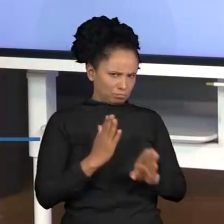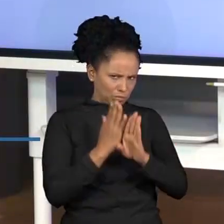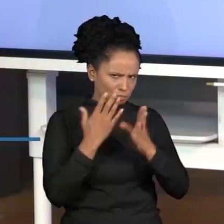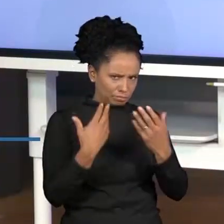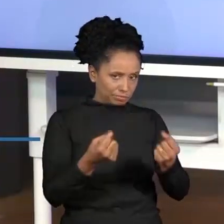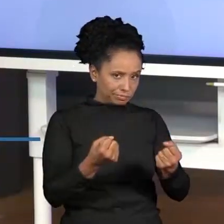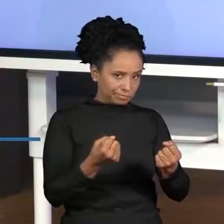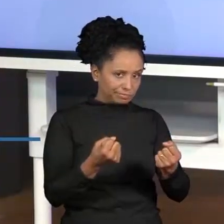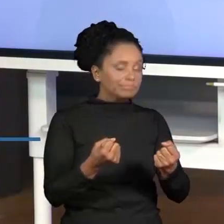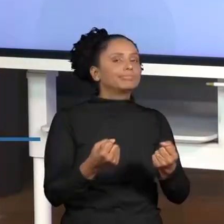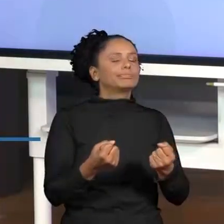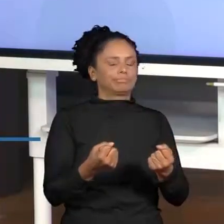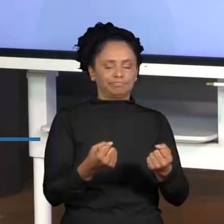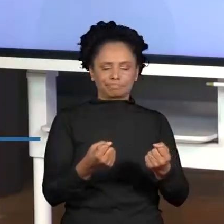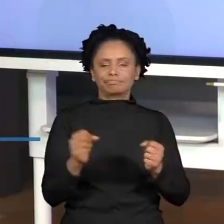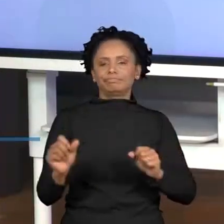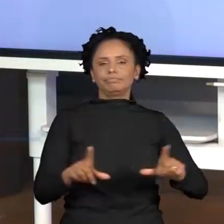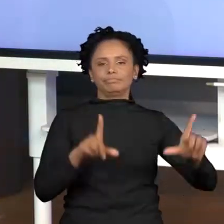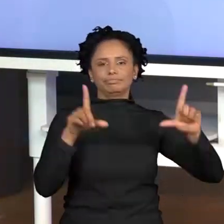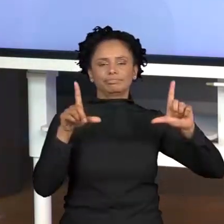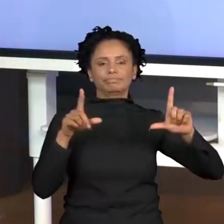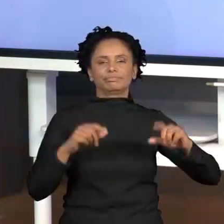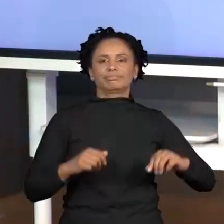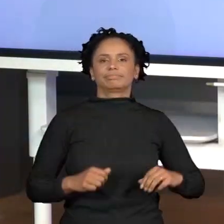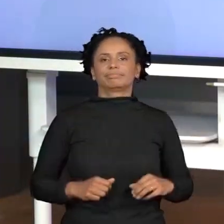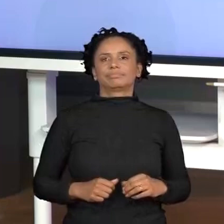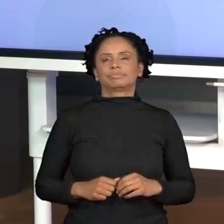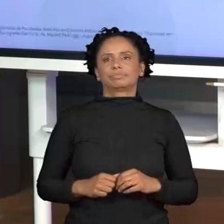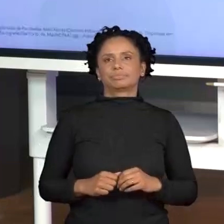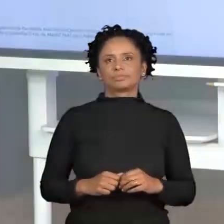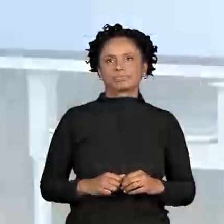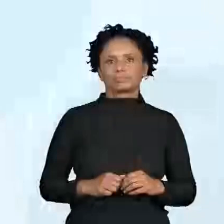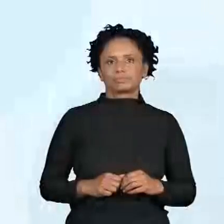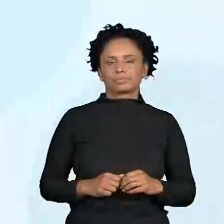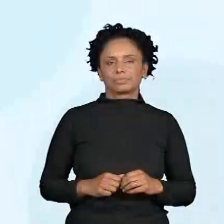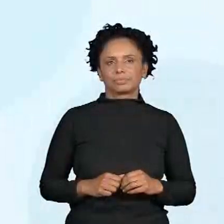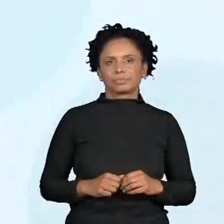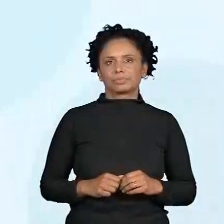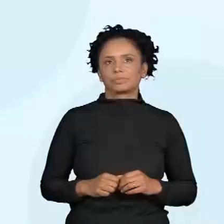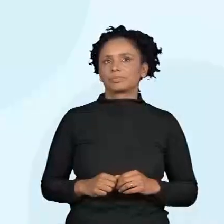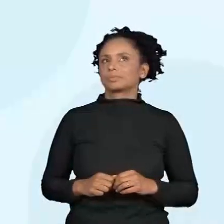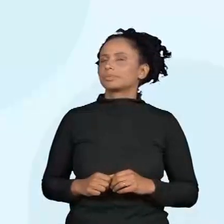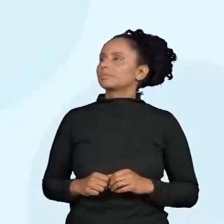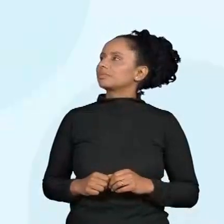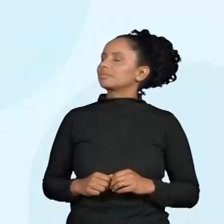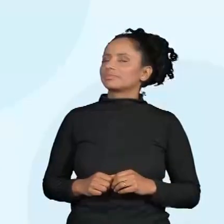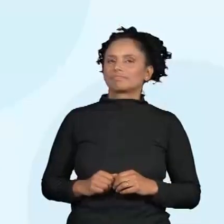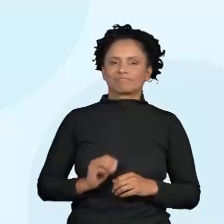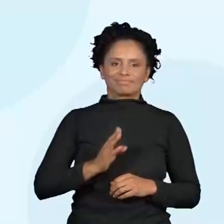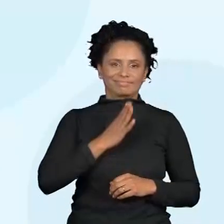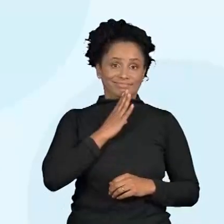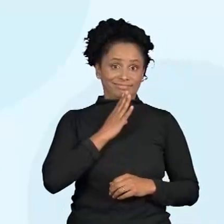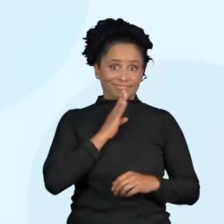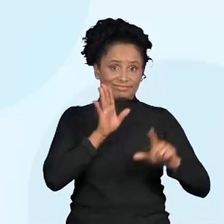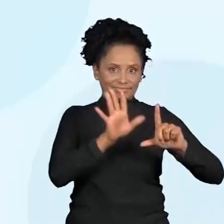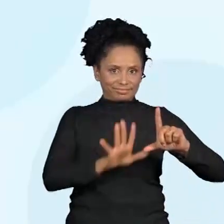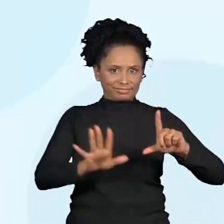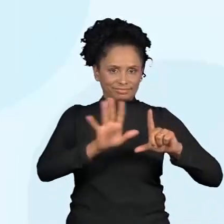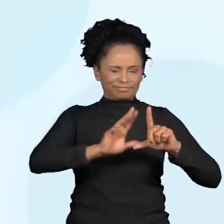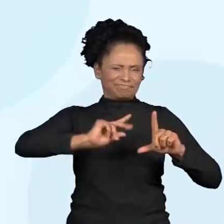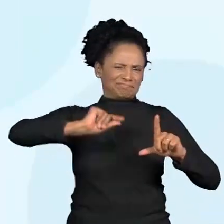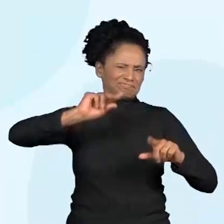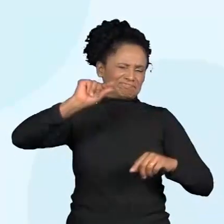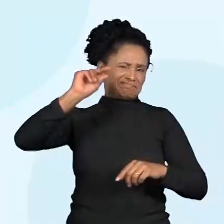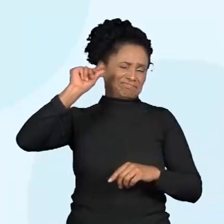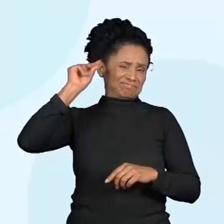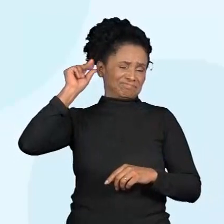juntinhos? Também comigo, vamos na tela. Olha só, pessoal. Já temos aqui uma imagem